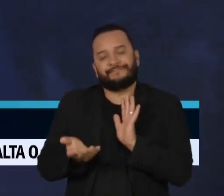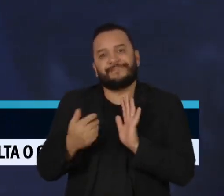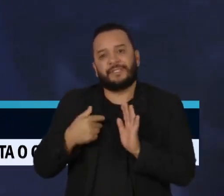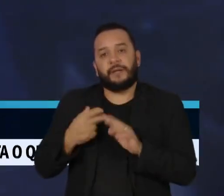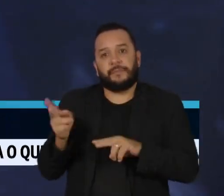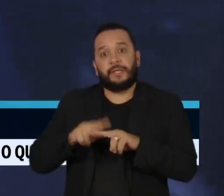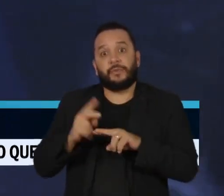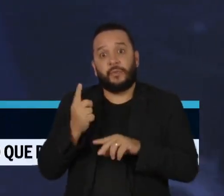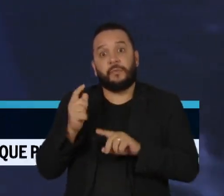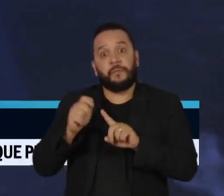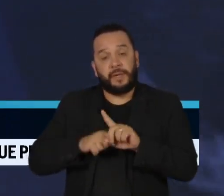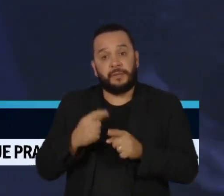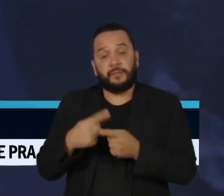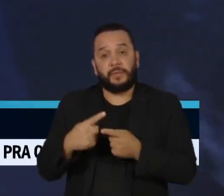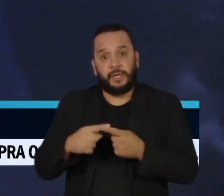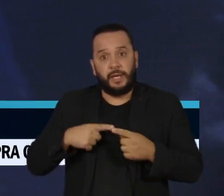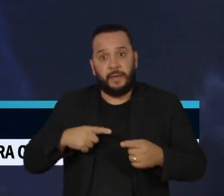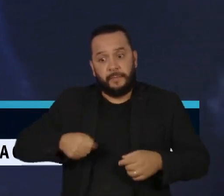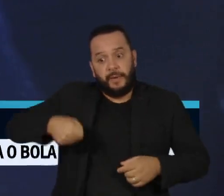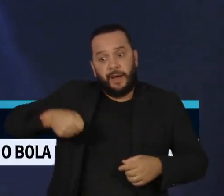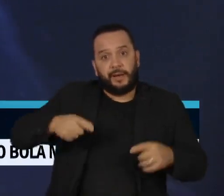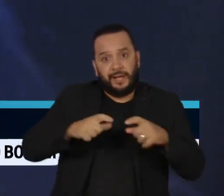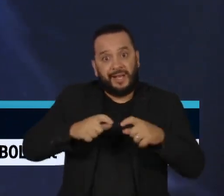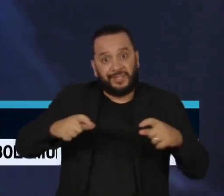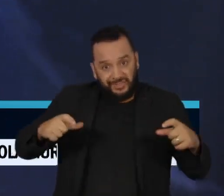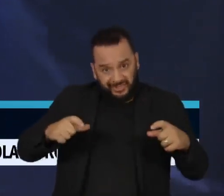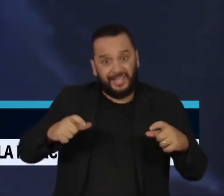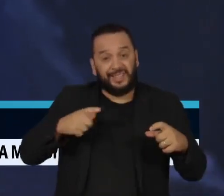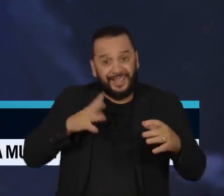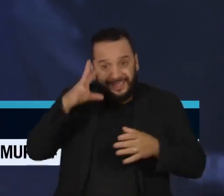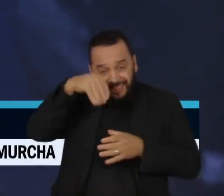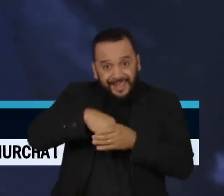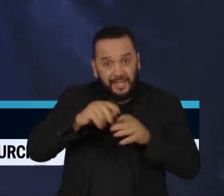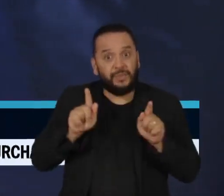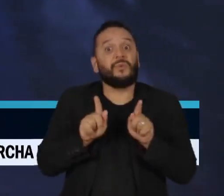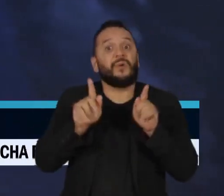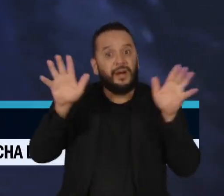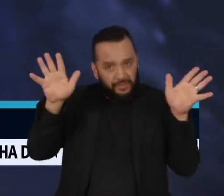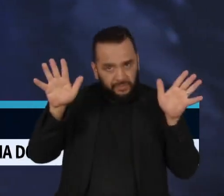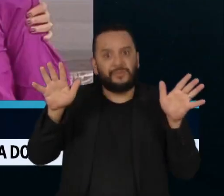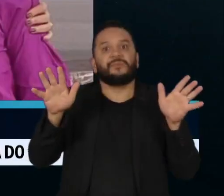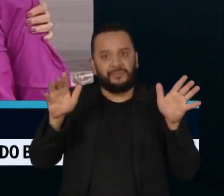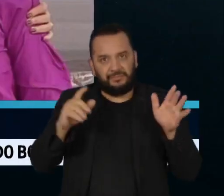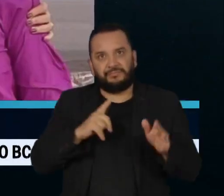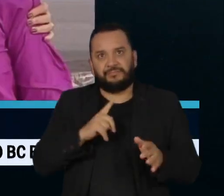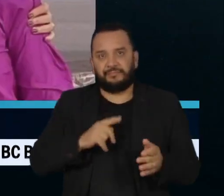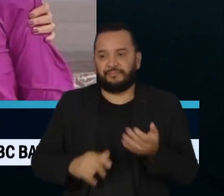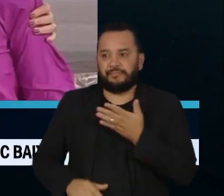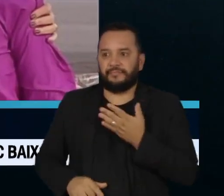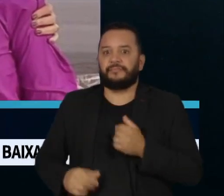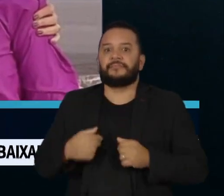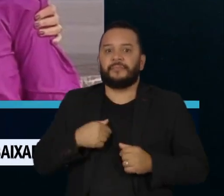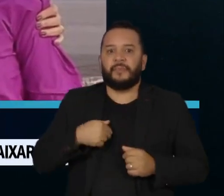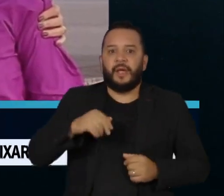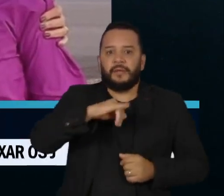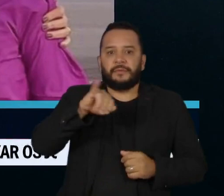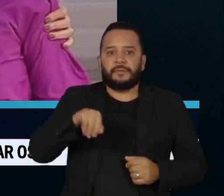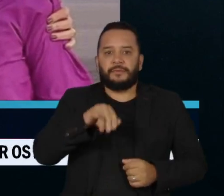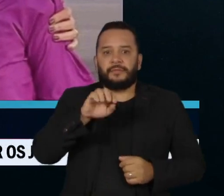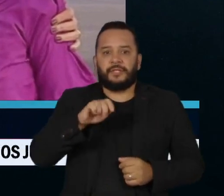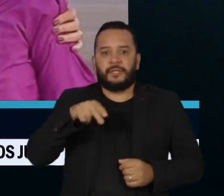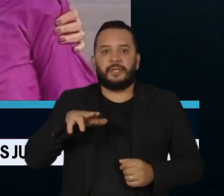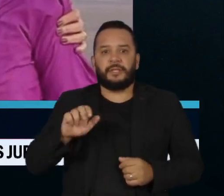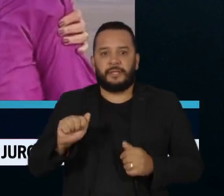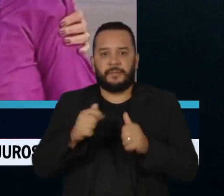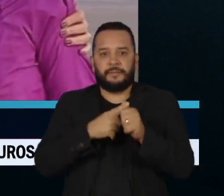de uma troca nas etiquetas das malas na área restrita do Aeroporto Internacional de Guarulhos. Jeane Cristina Pauline